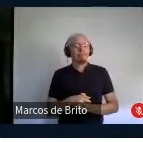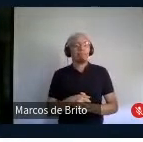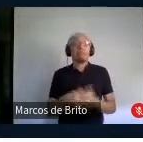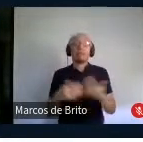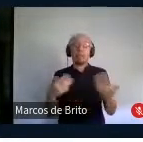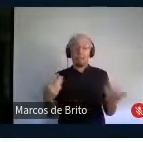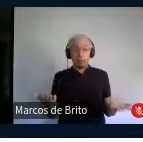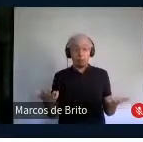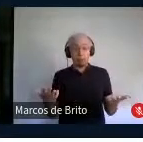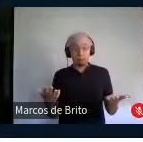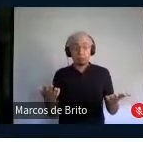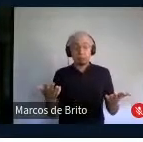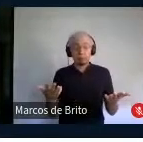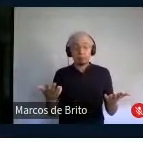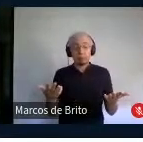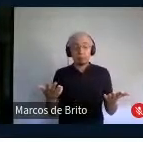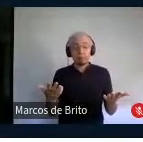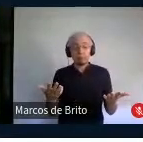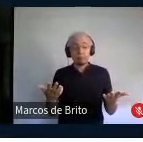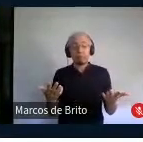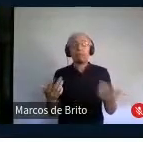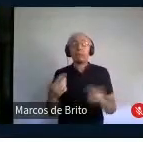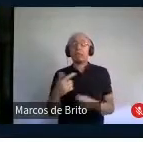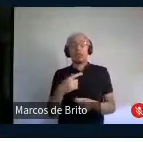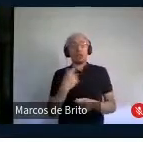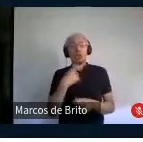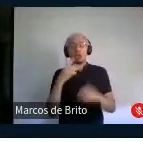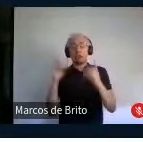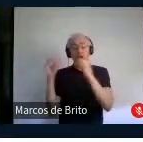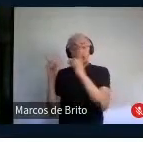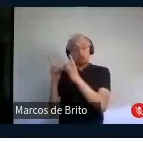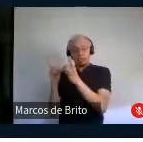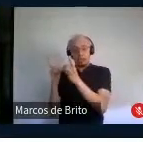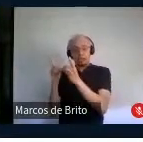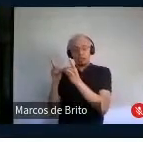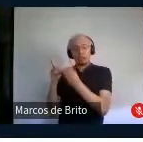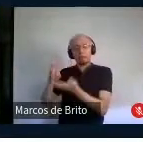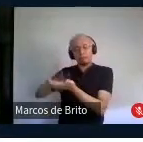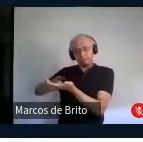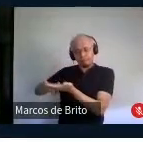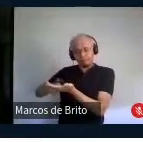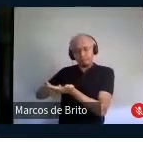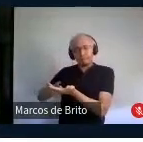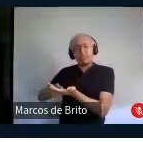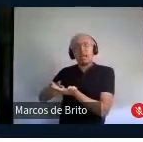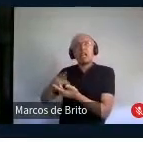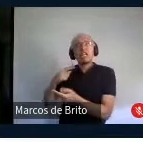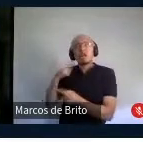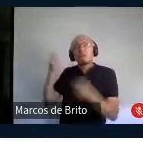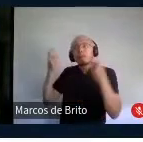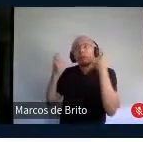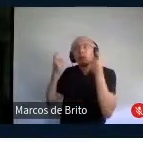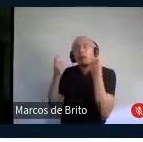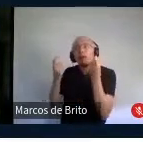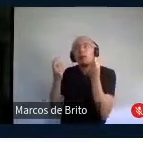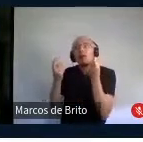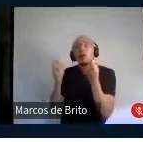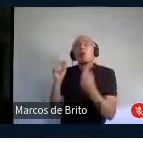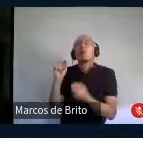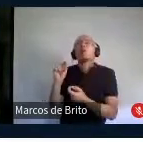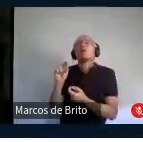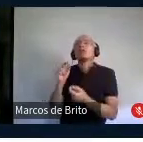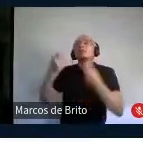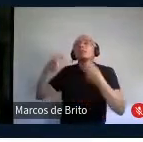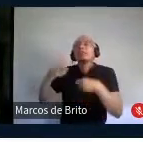Dessa forma, nós, dentro da didática da tradução, a nossa pesquisa, ela se preocupa com o que nós podemos ensinar para